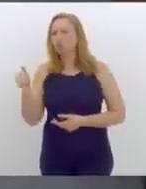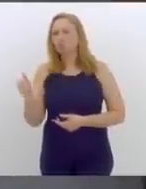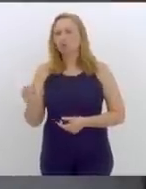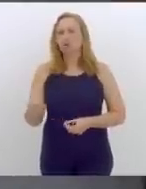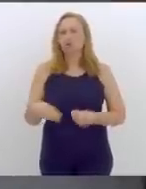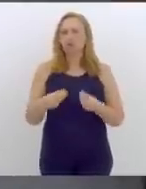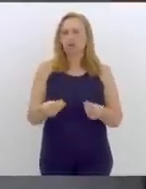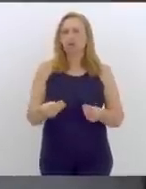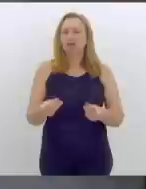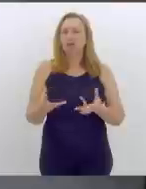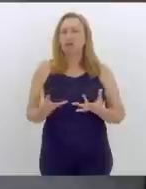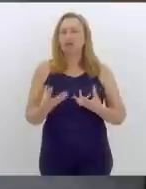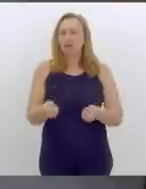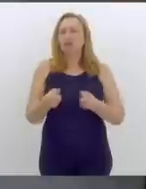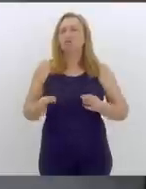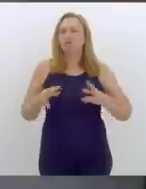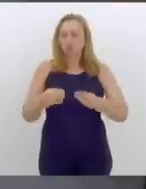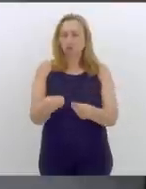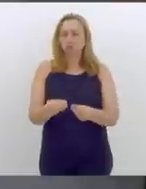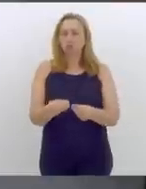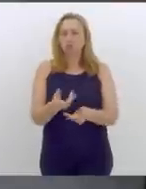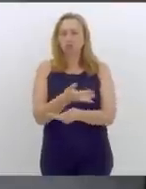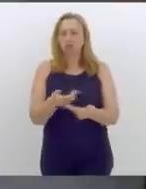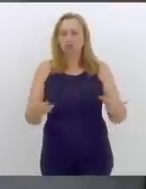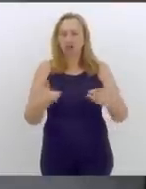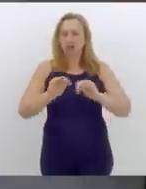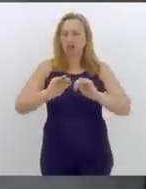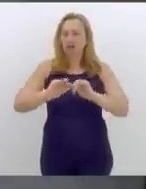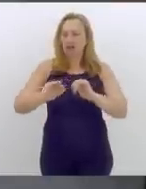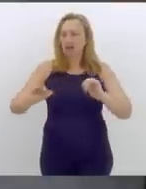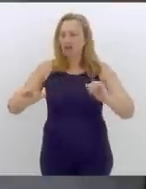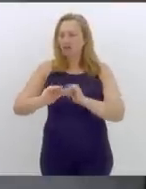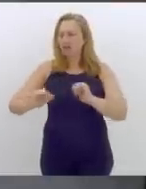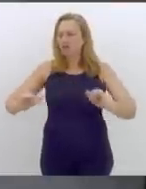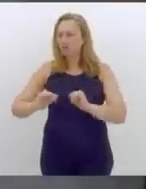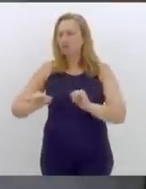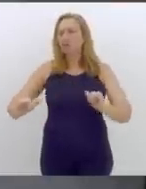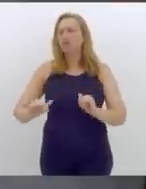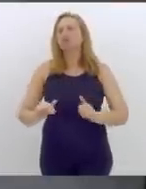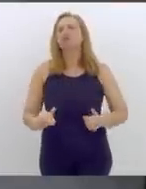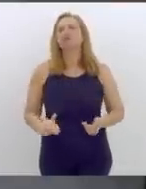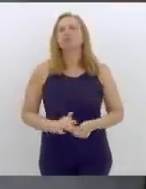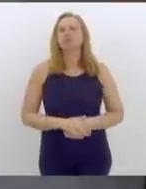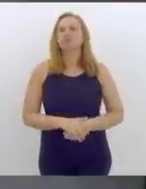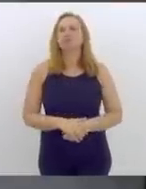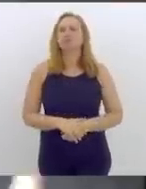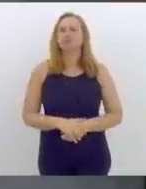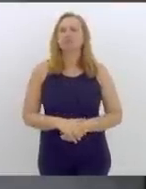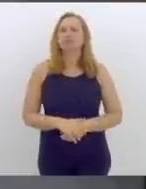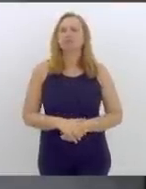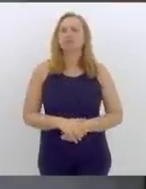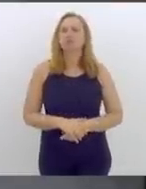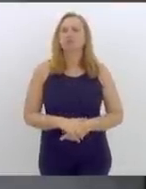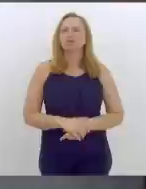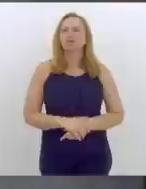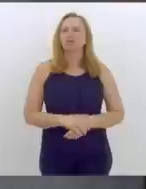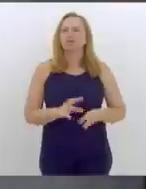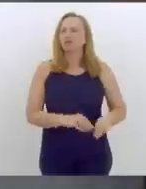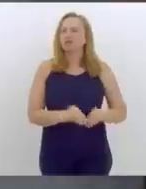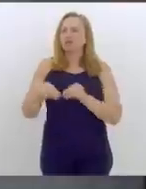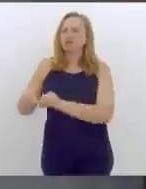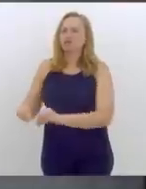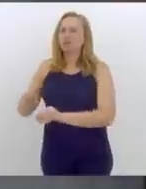quer abraçar muita coisa e tem muita muita afastamento É muita gente que vai para outros órgãos